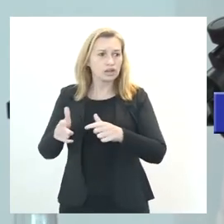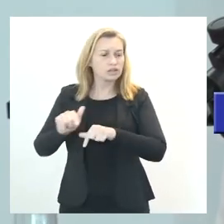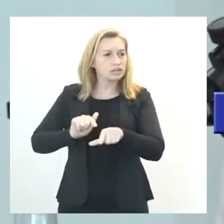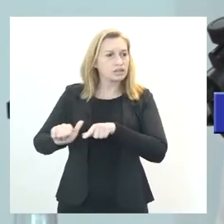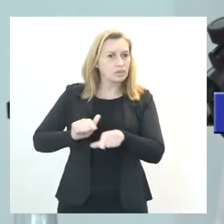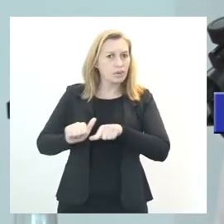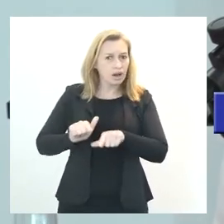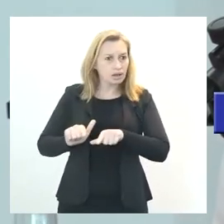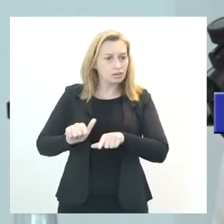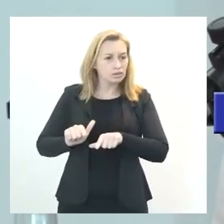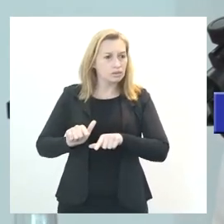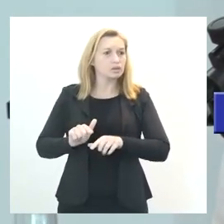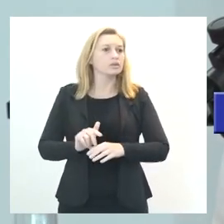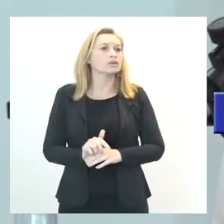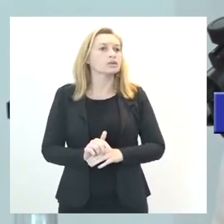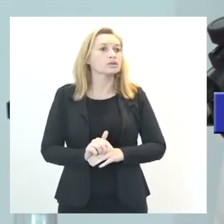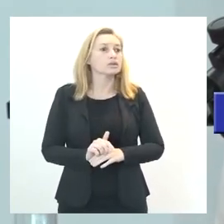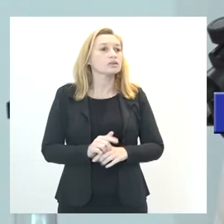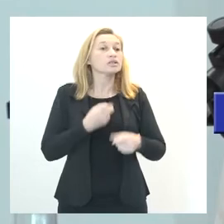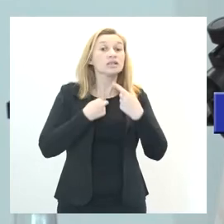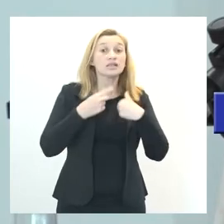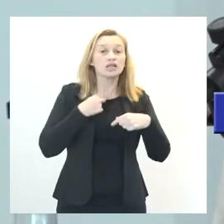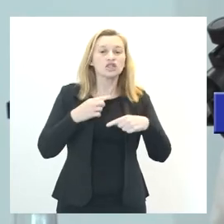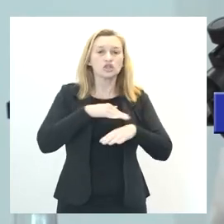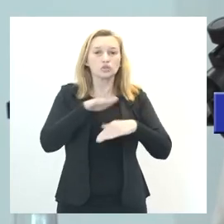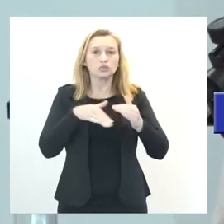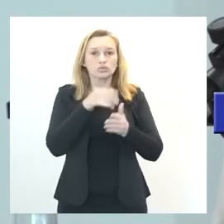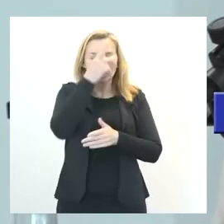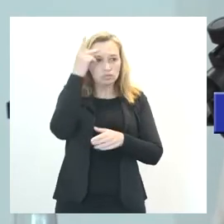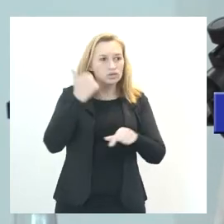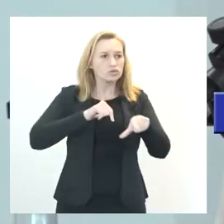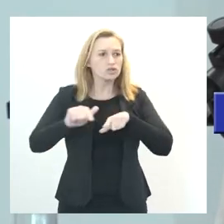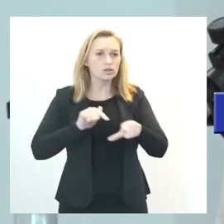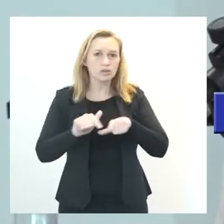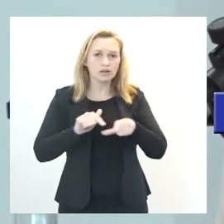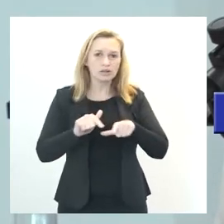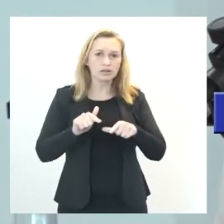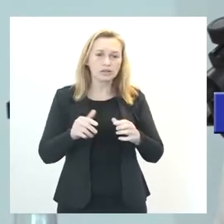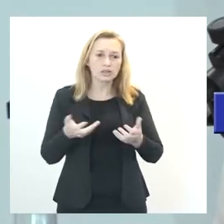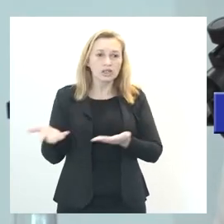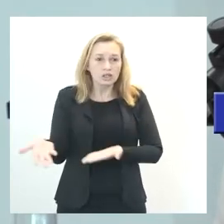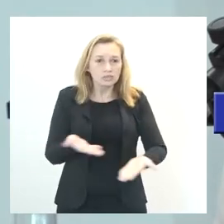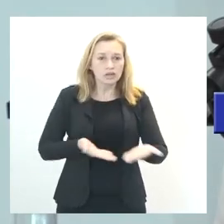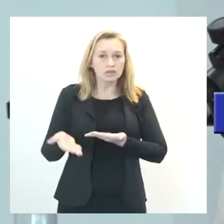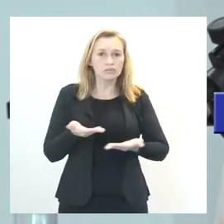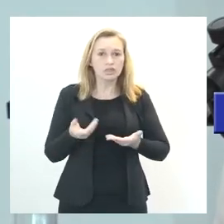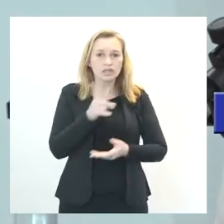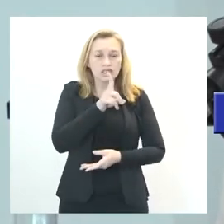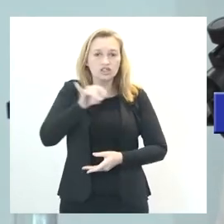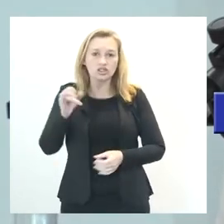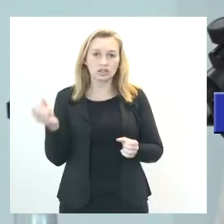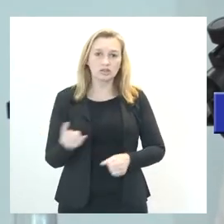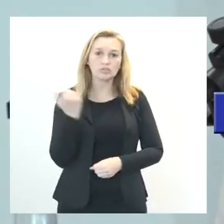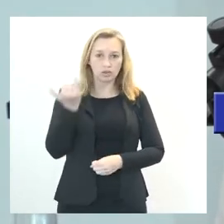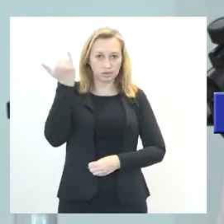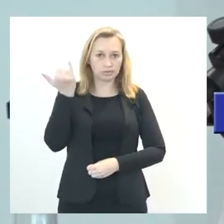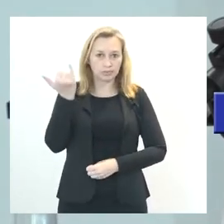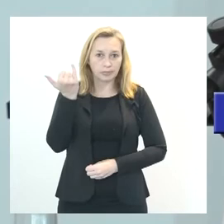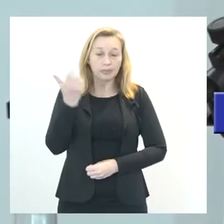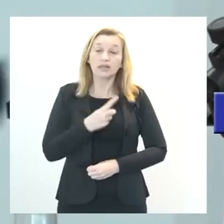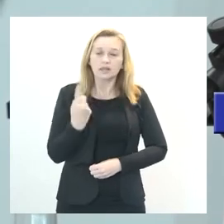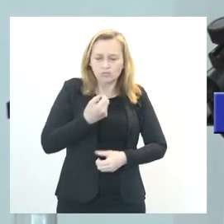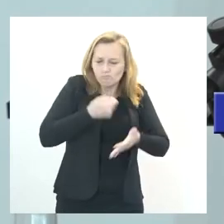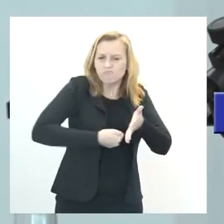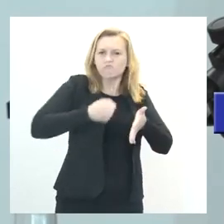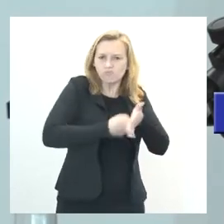vamos um pouco mais além da expectativa que os trabalhadores que usa você desculpa também participar desse dia tão importante da